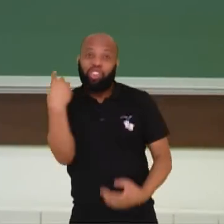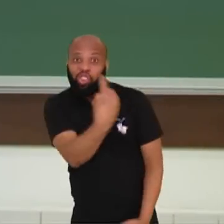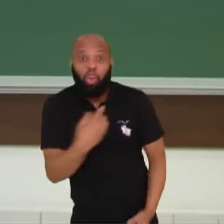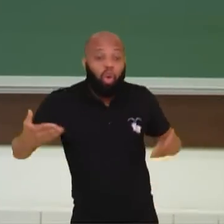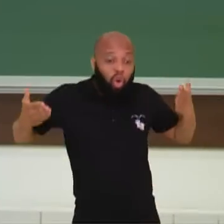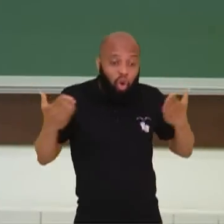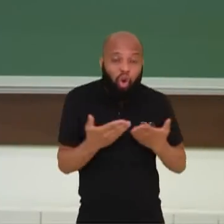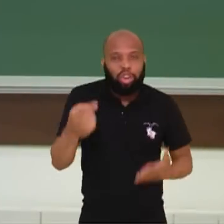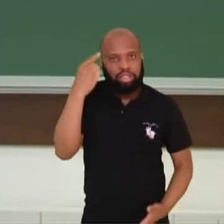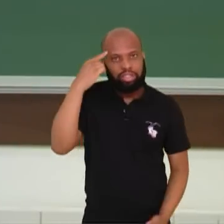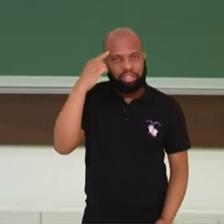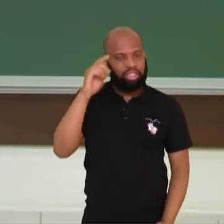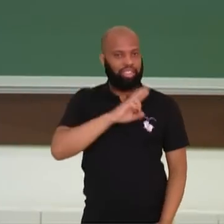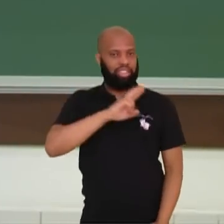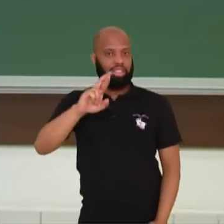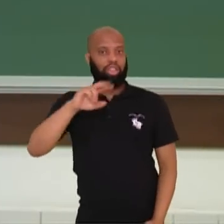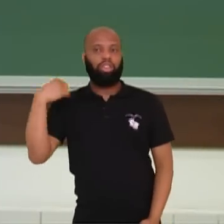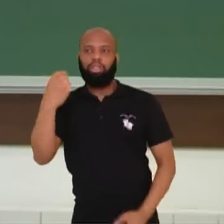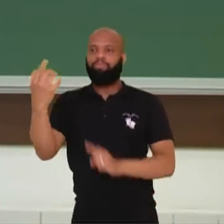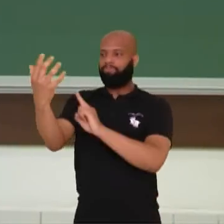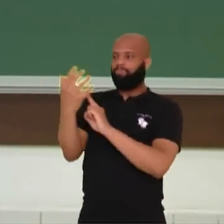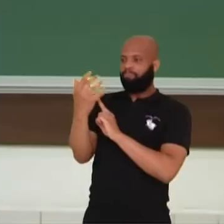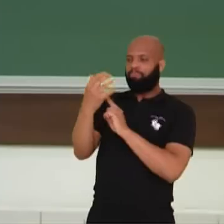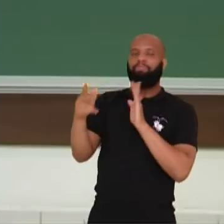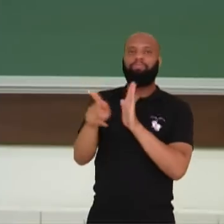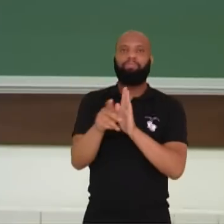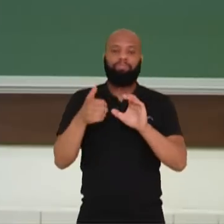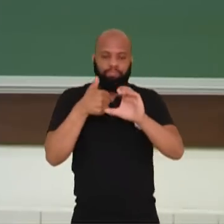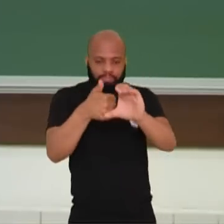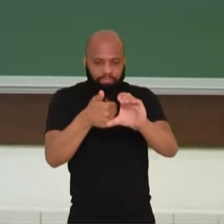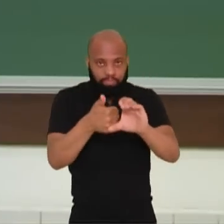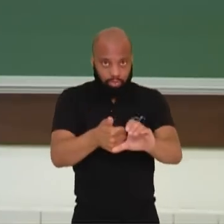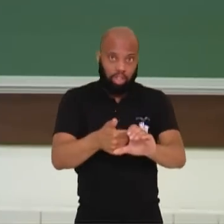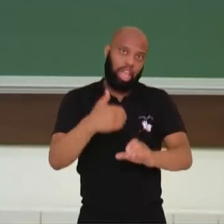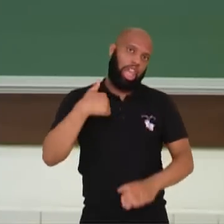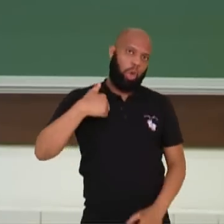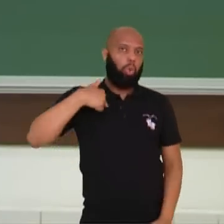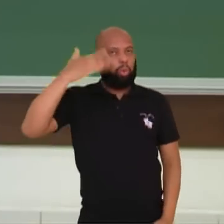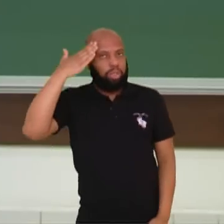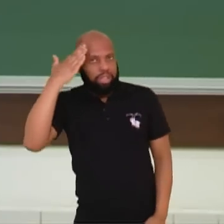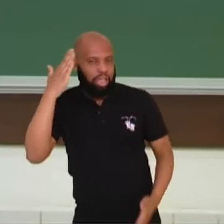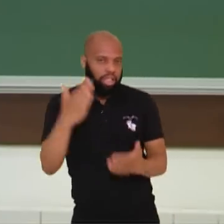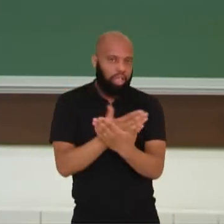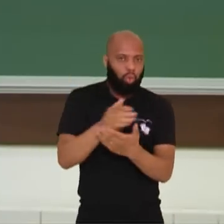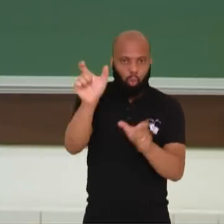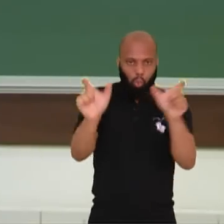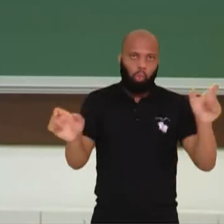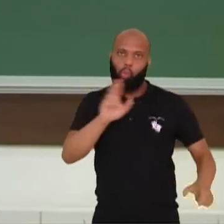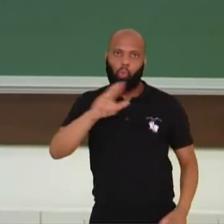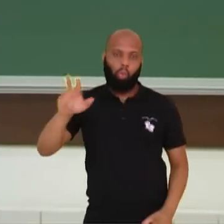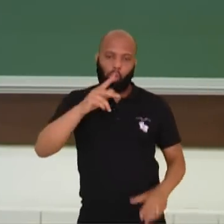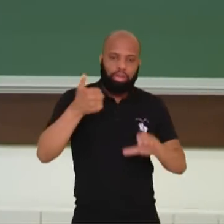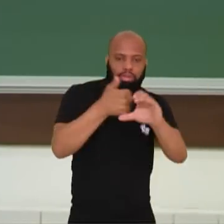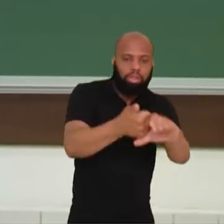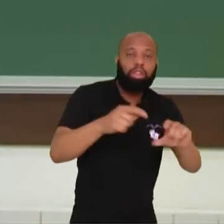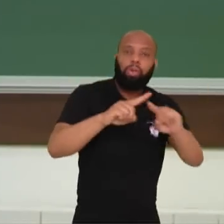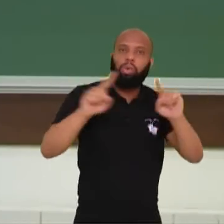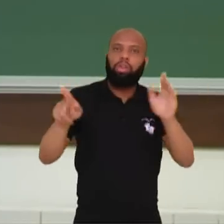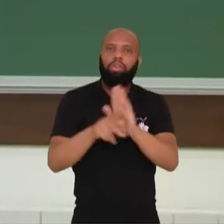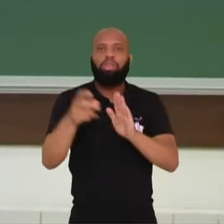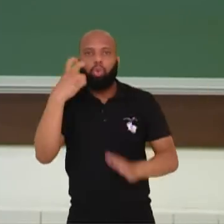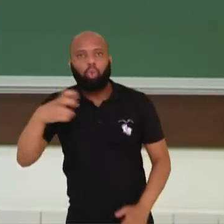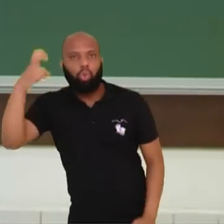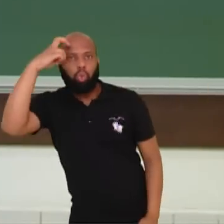né? Nós somos muito influenciados pelo cristianismo, mesmo que nem todos sejamos cristãos, mas a influência é grande da nossa cultura